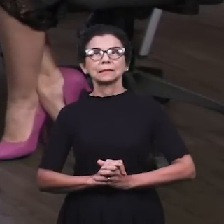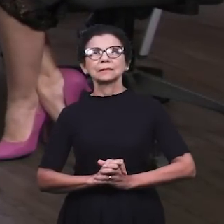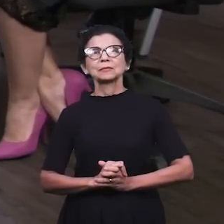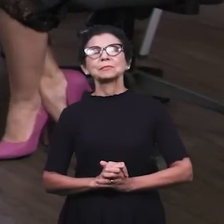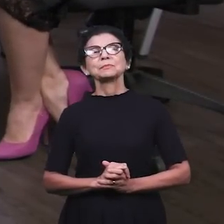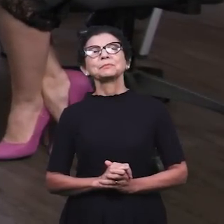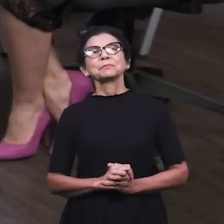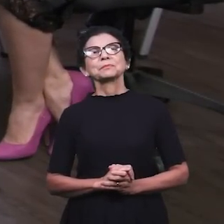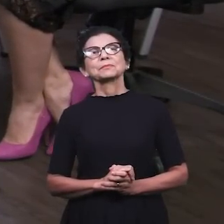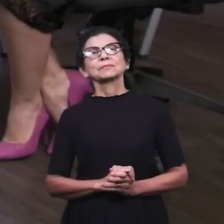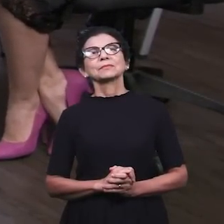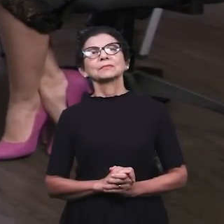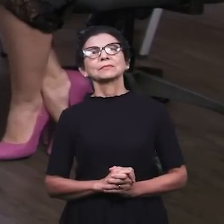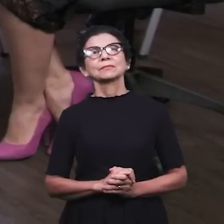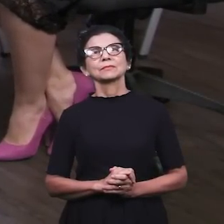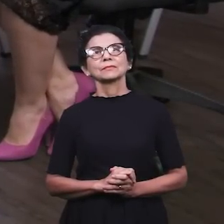Calçado.